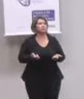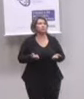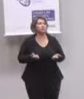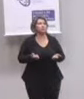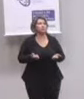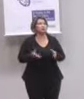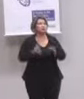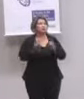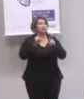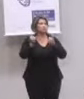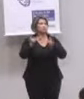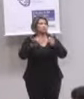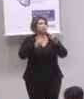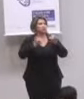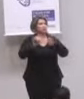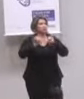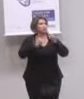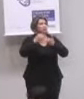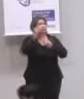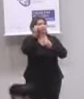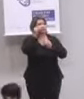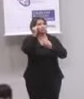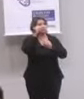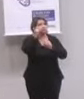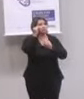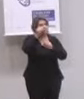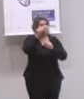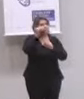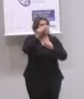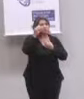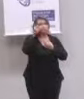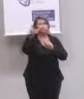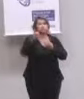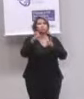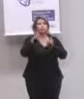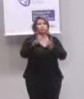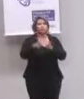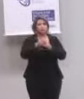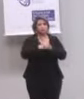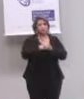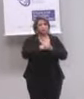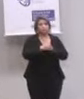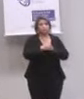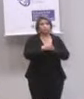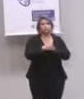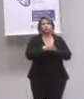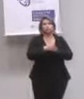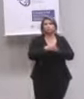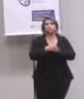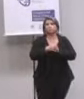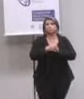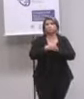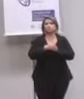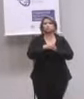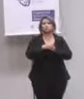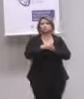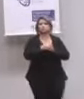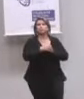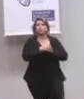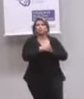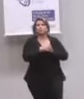muitas informações de experiências que são feitas em outros lugares. Né? É, como